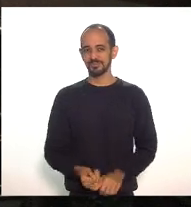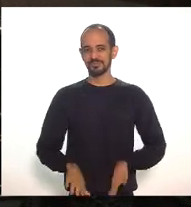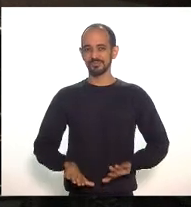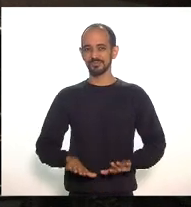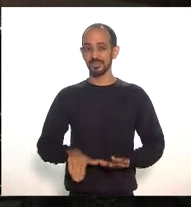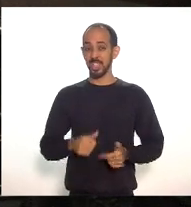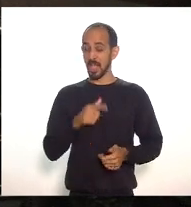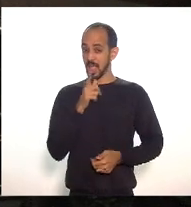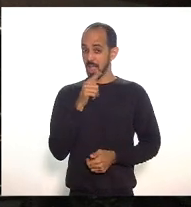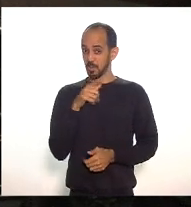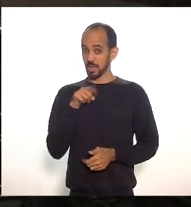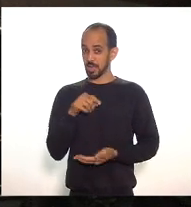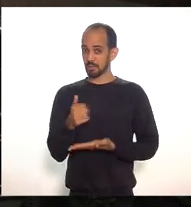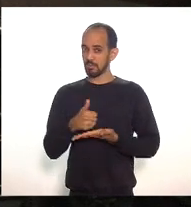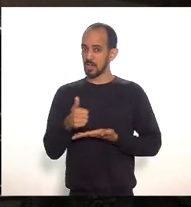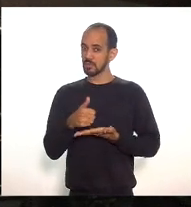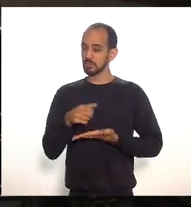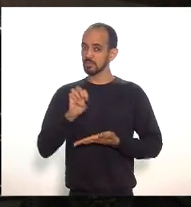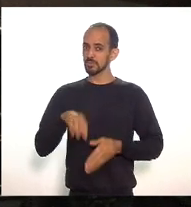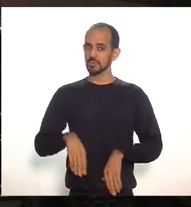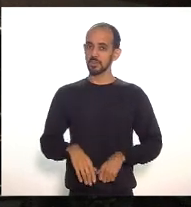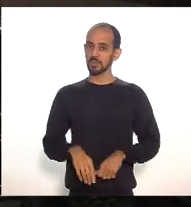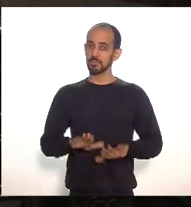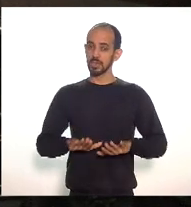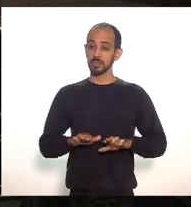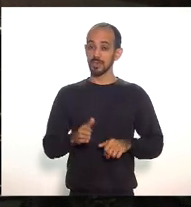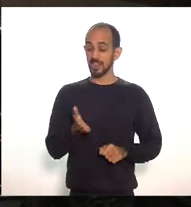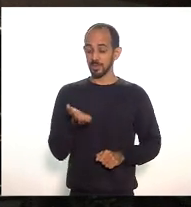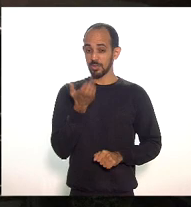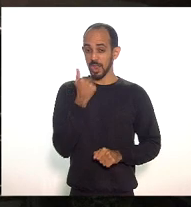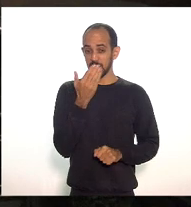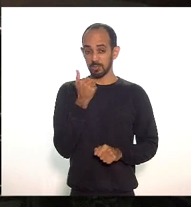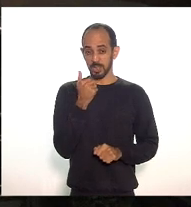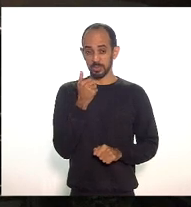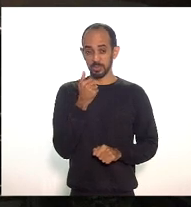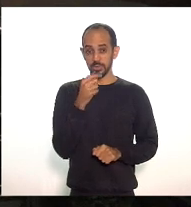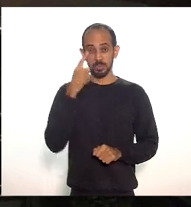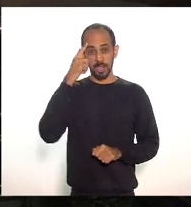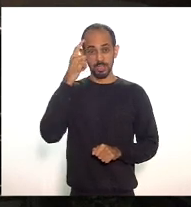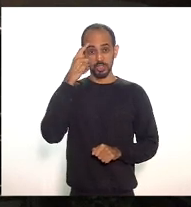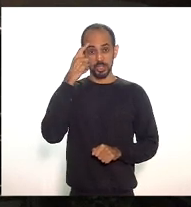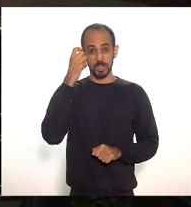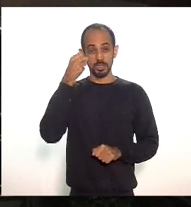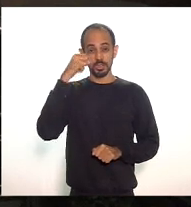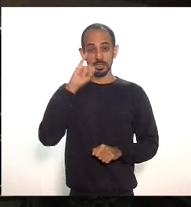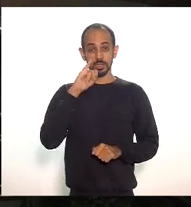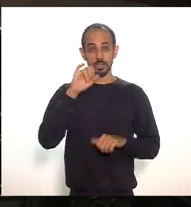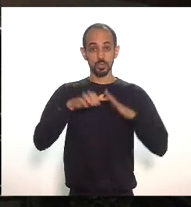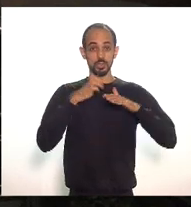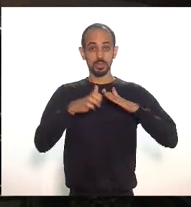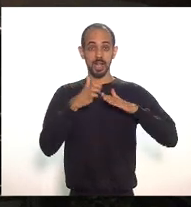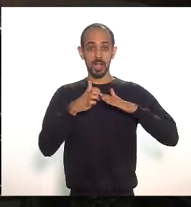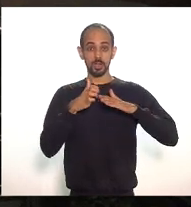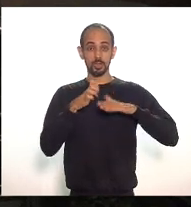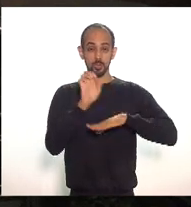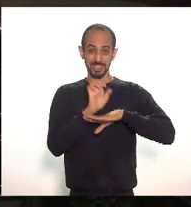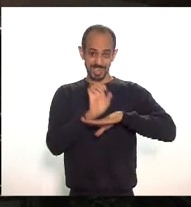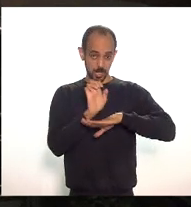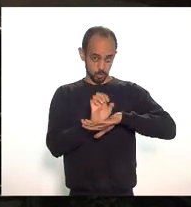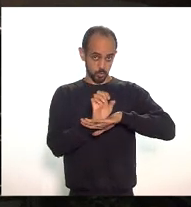mas mais essencial ainda é o alimento imagina-se o estado fornecesse alimento para a